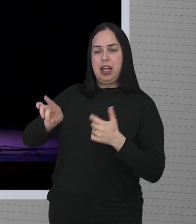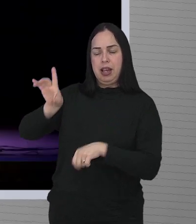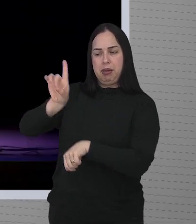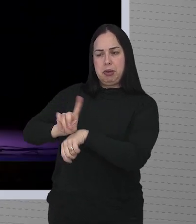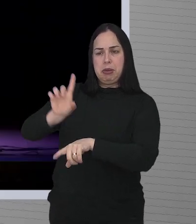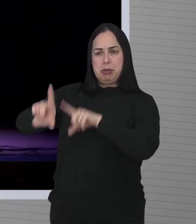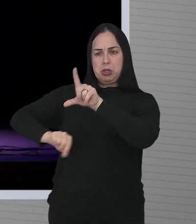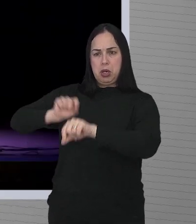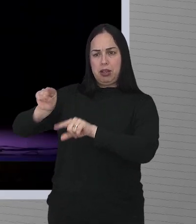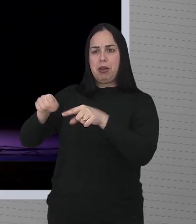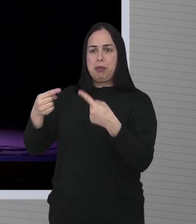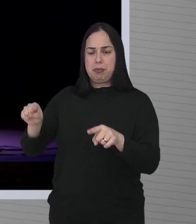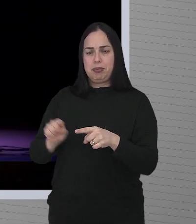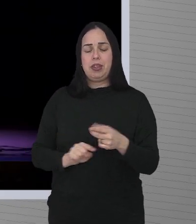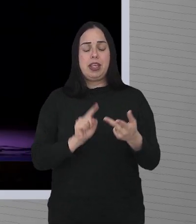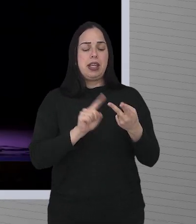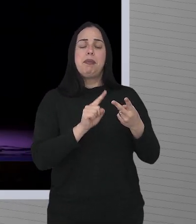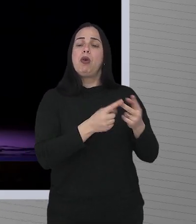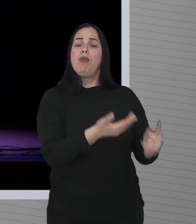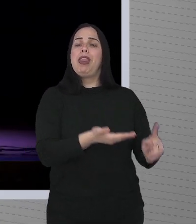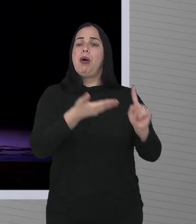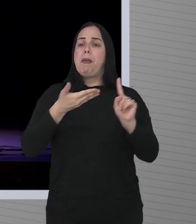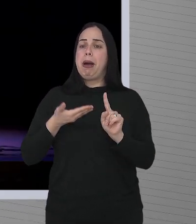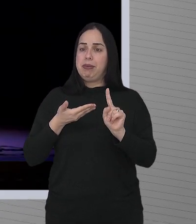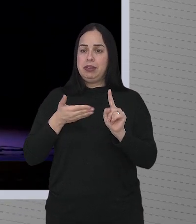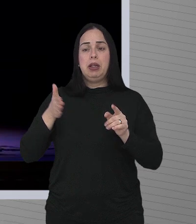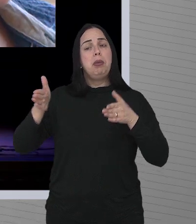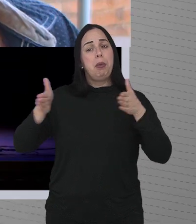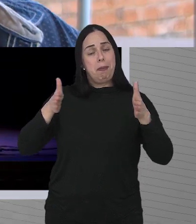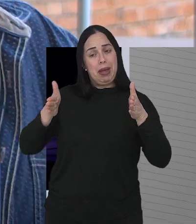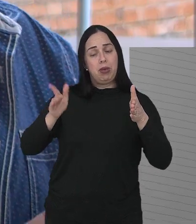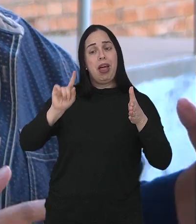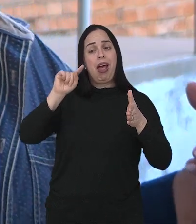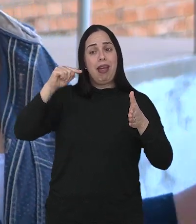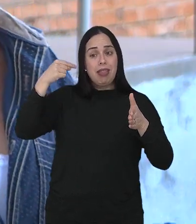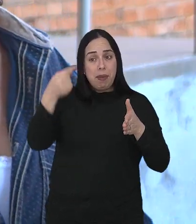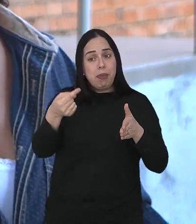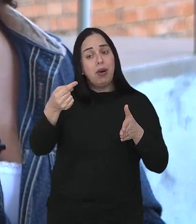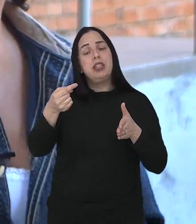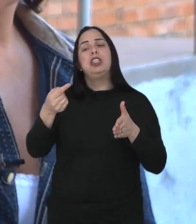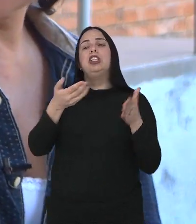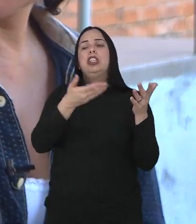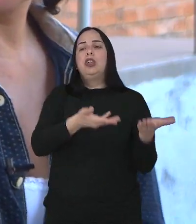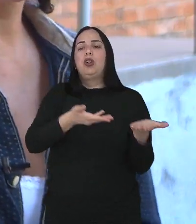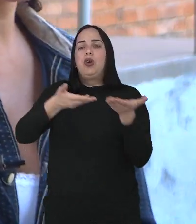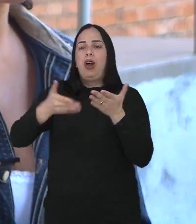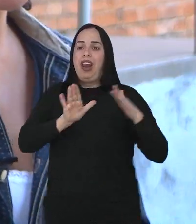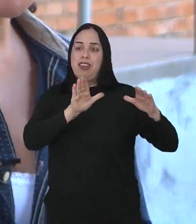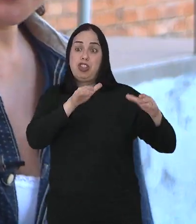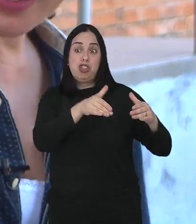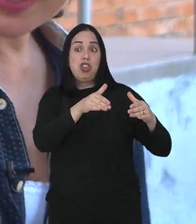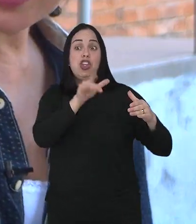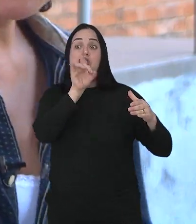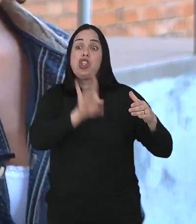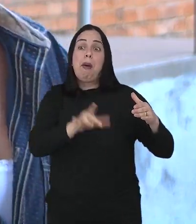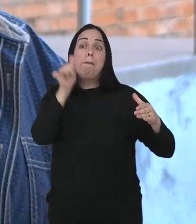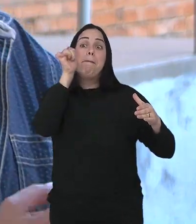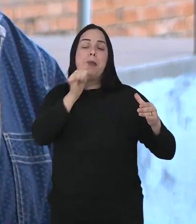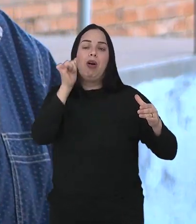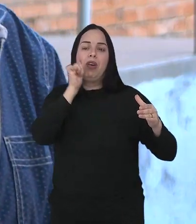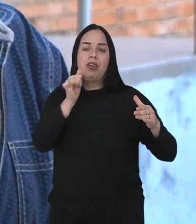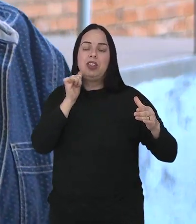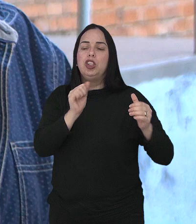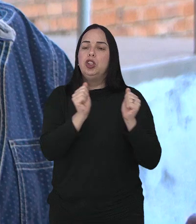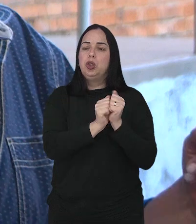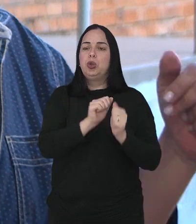direção musical e era sempre uma convidada. Ficou por um tempo assim, depois trouxemos uma banda só de mulheres, com